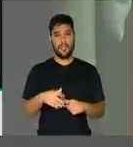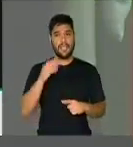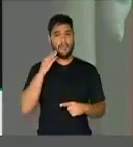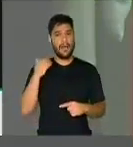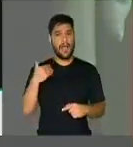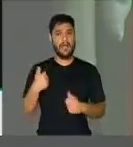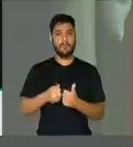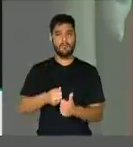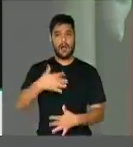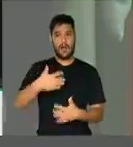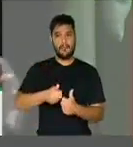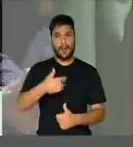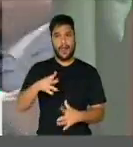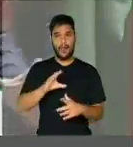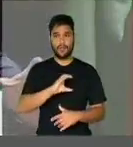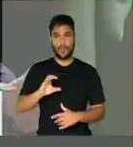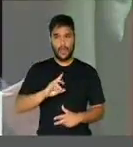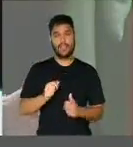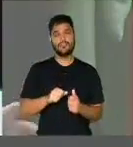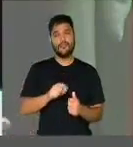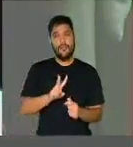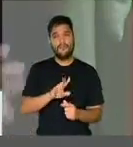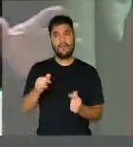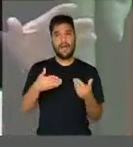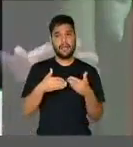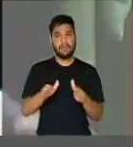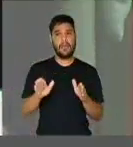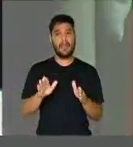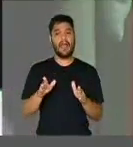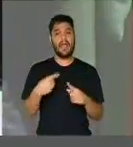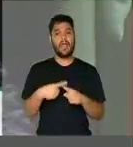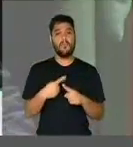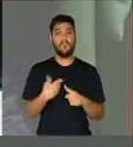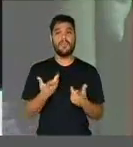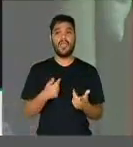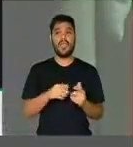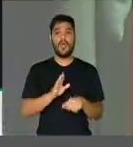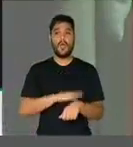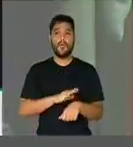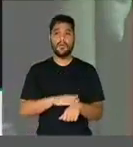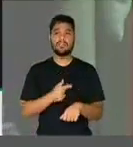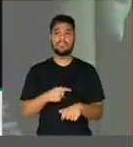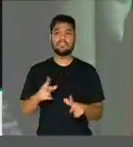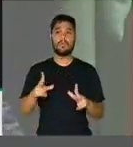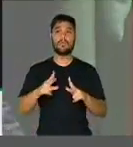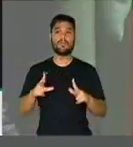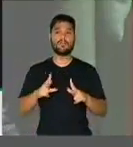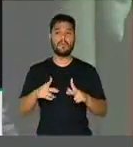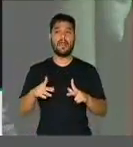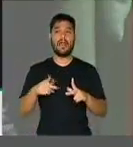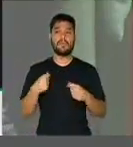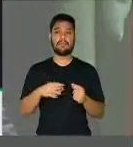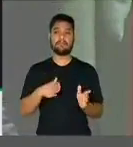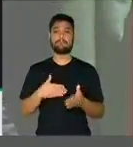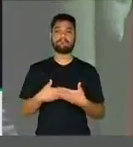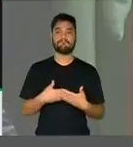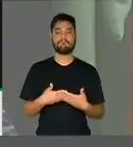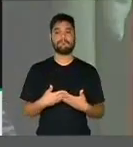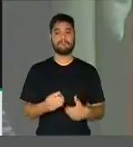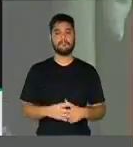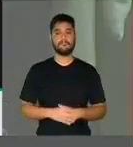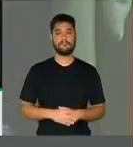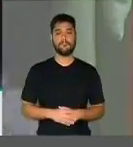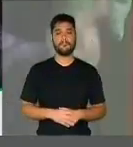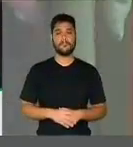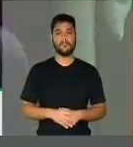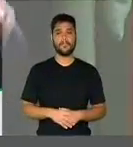acabar com a vontade de defender a segurança pública do presidente. Ora, na semana